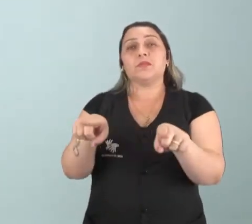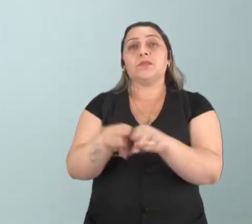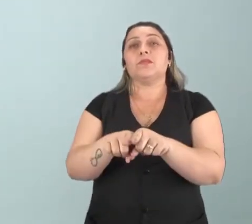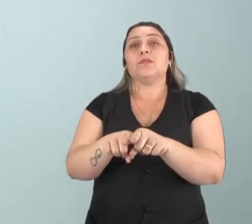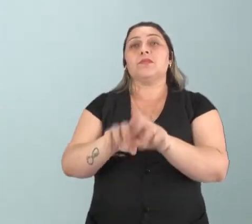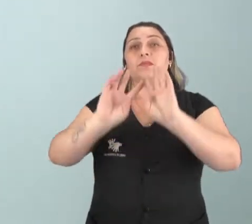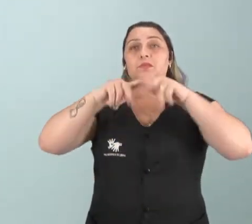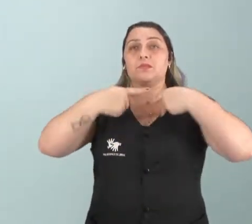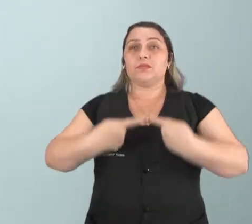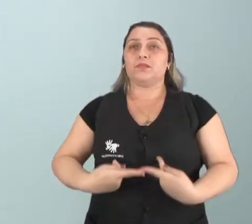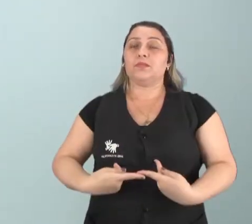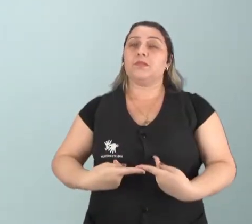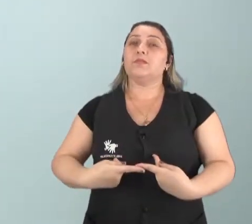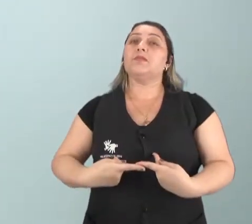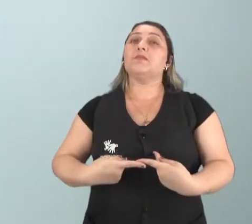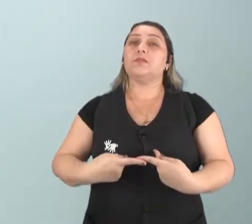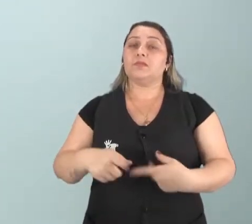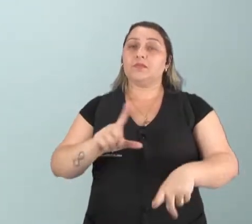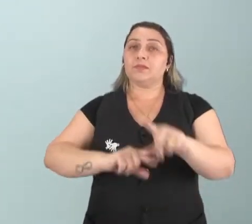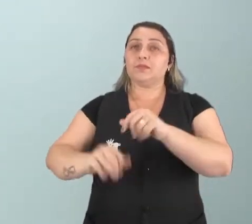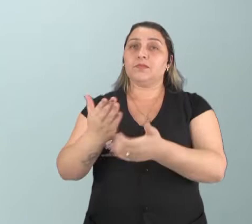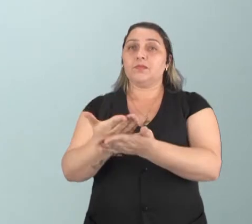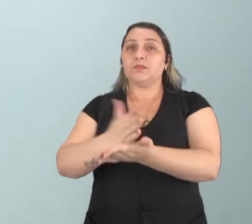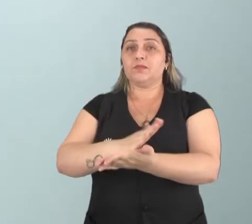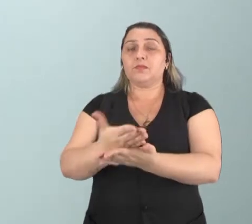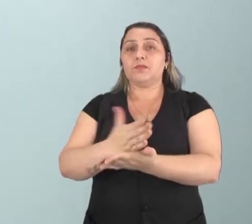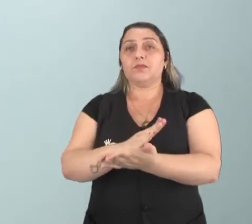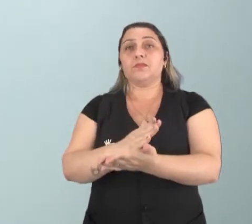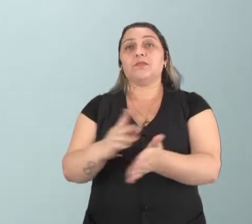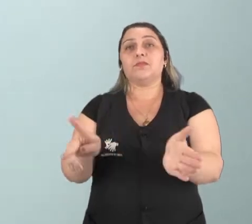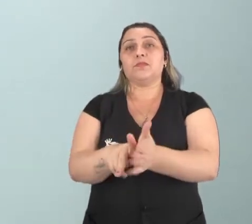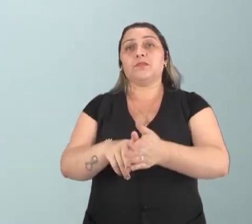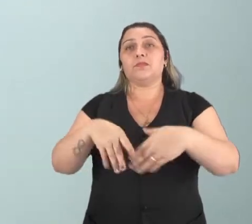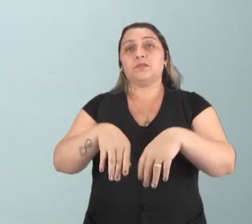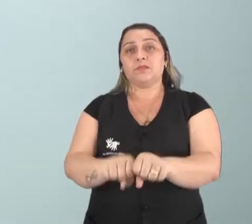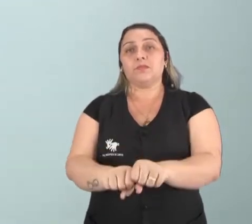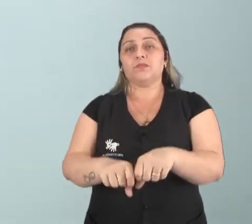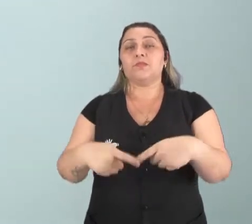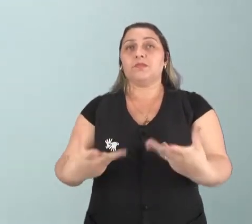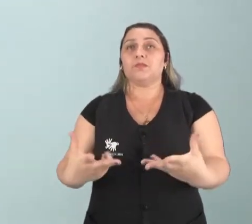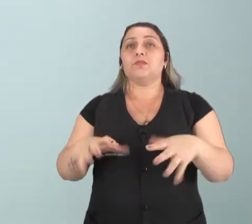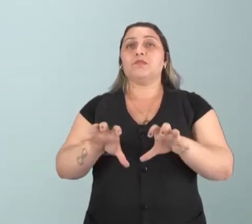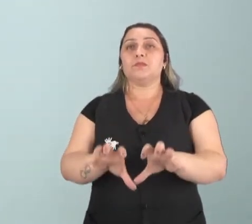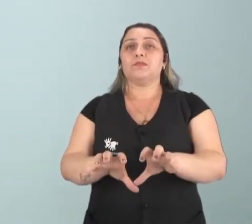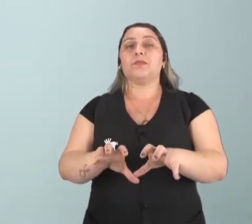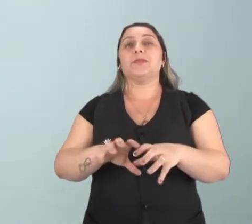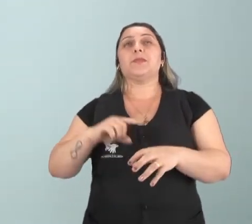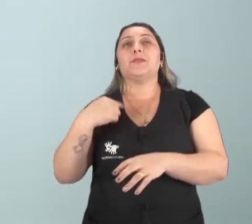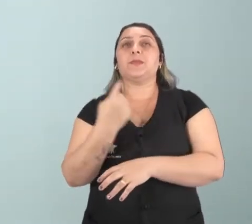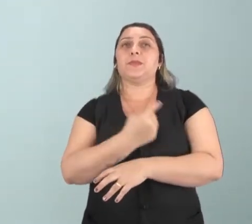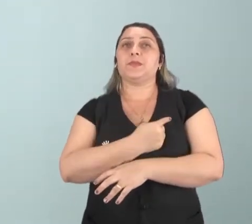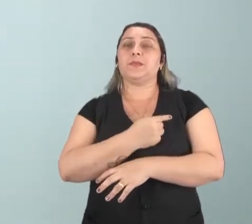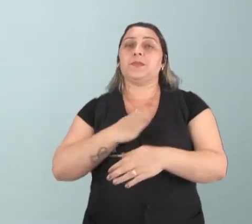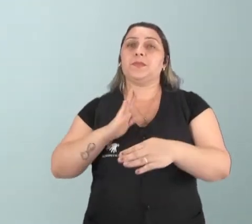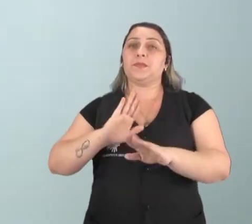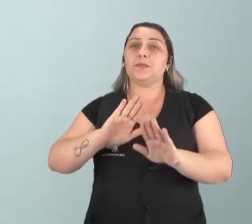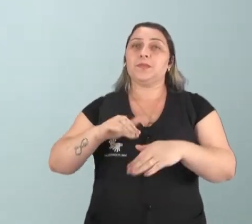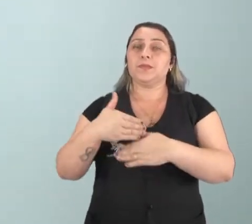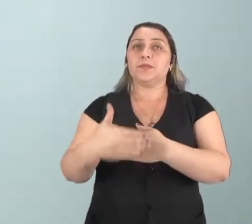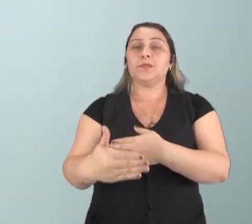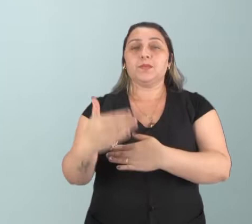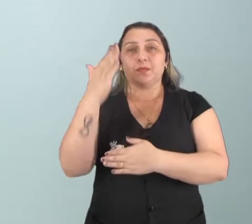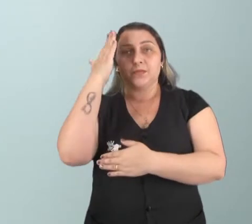seres humanos que determinam por meio de fronteiras o seu território. Então, com isso, a gente vai avançar